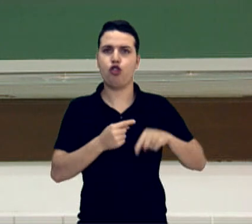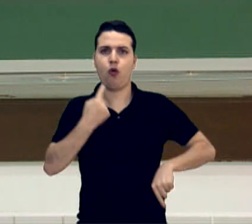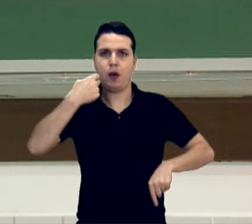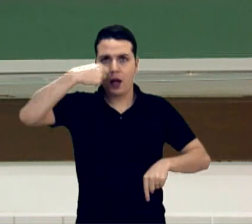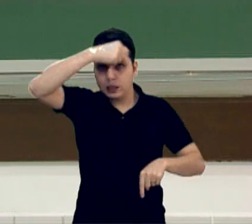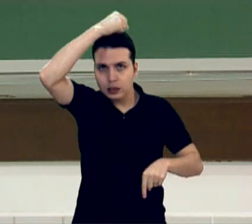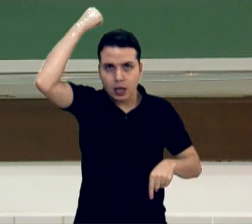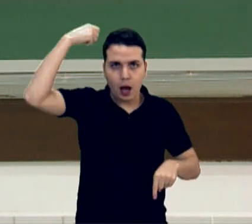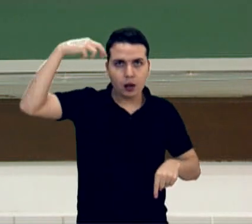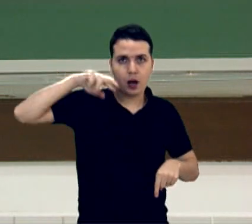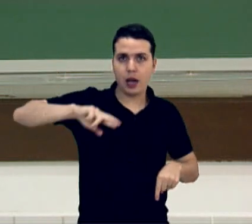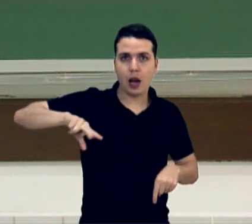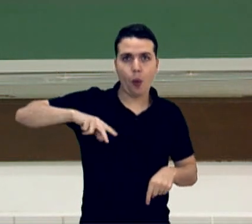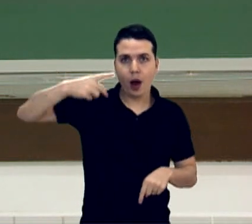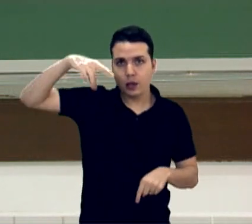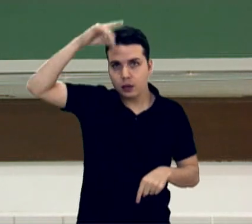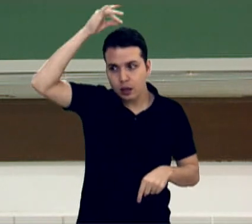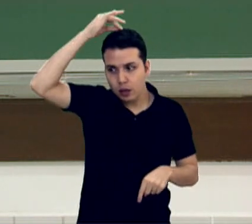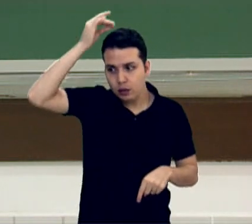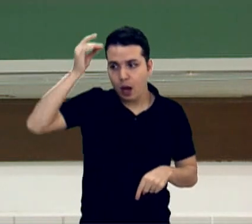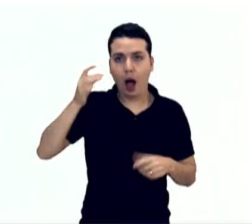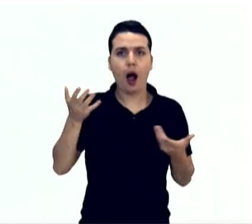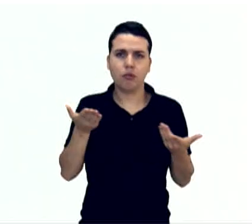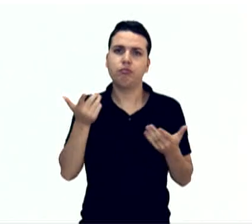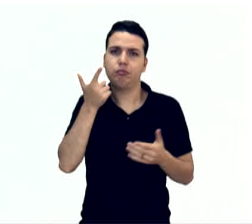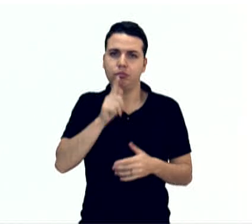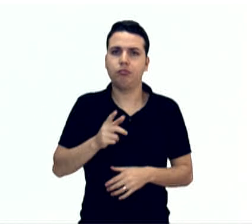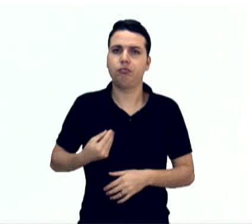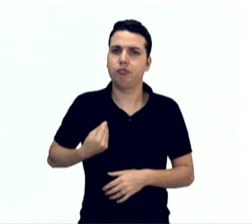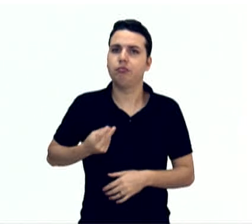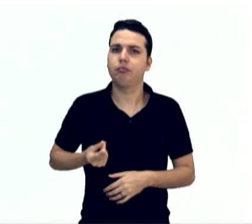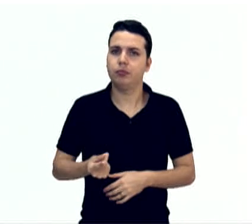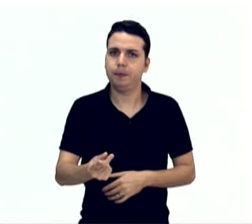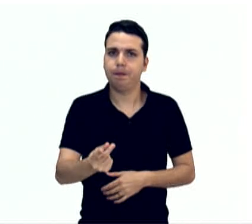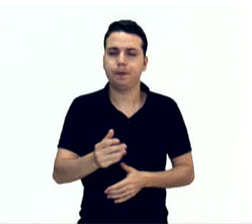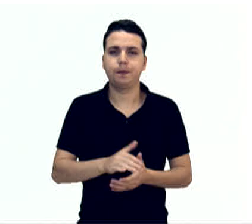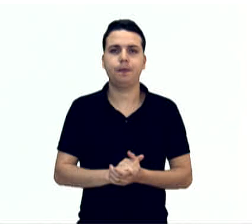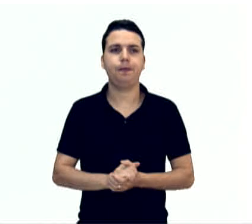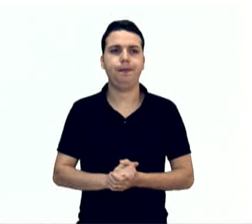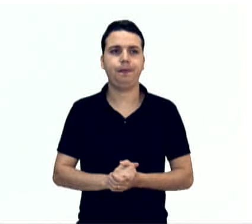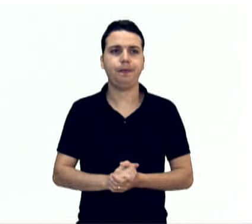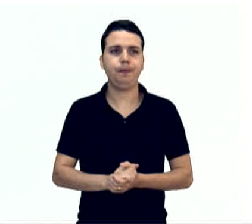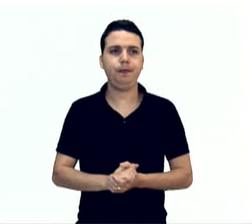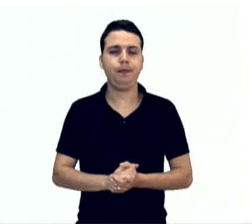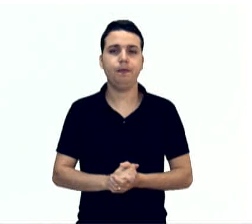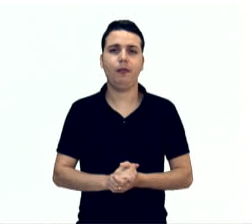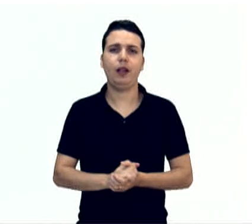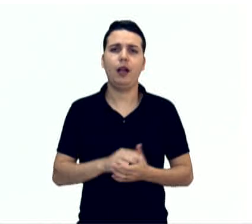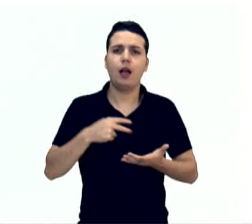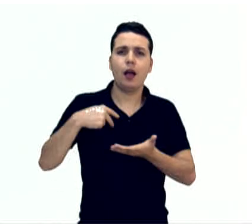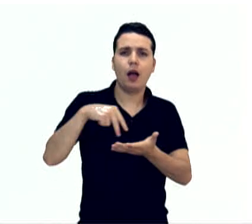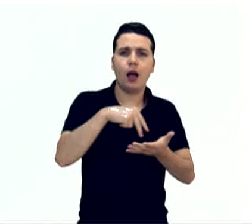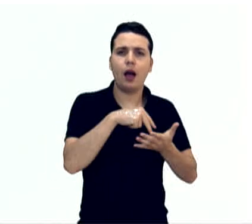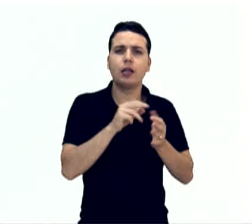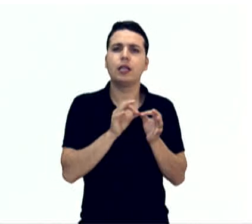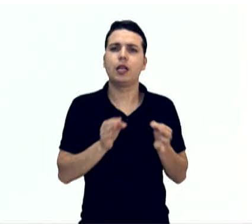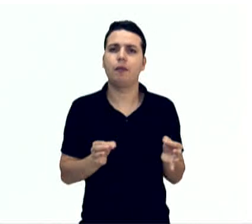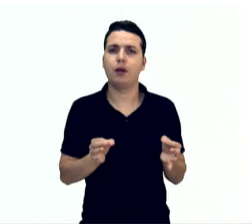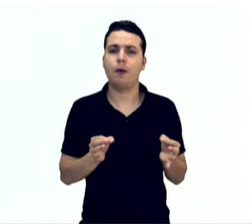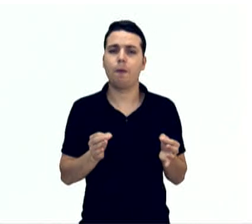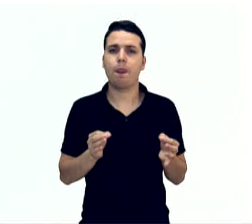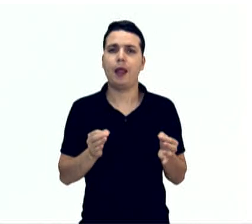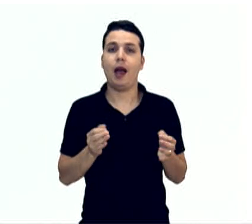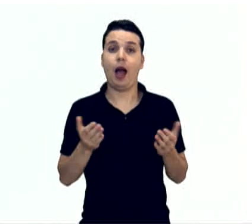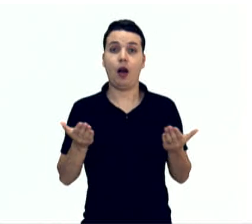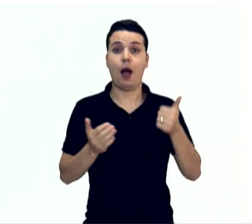conseguiu sobreviver. E os passos são simples e a mulher utiliza a coreografia para seduzir o homem. Então aqui